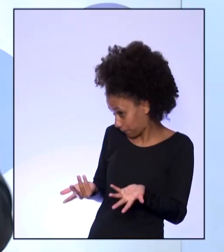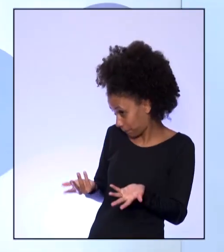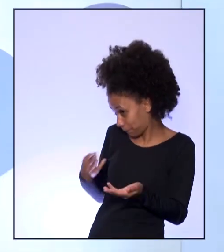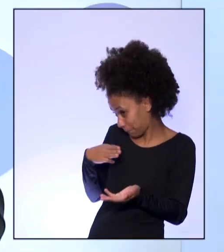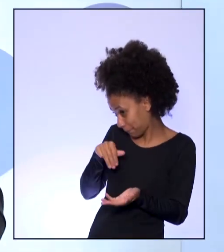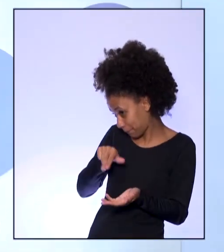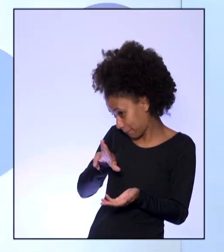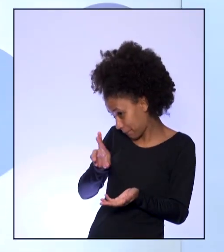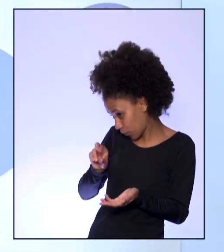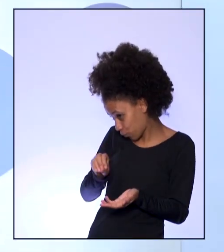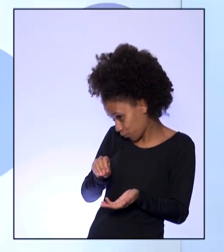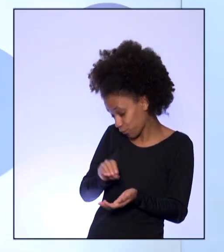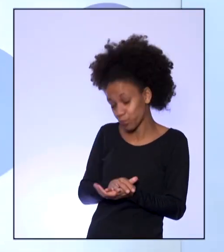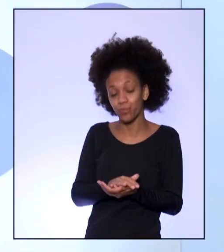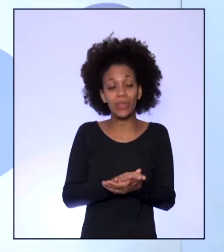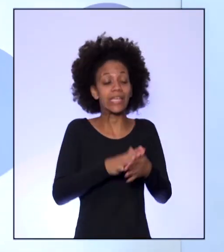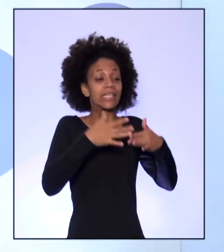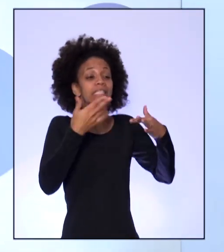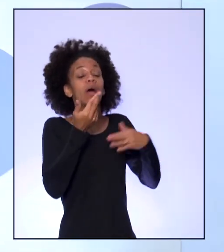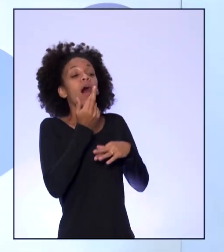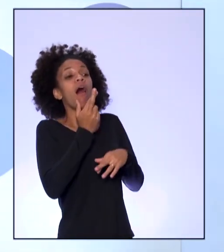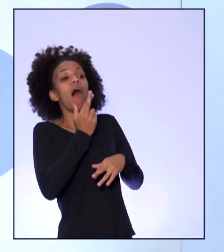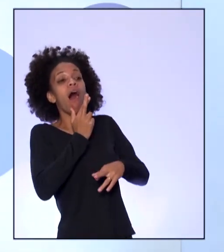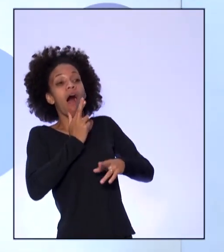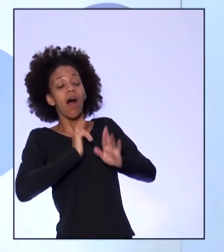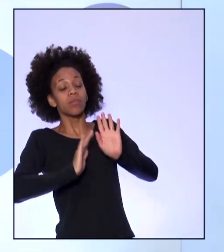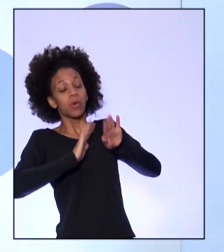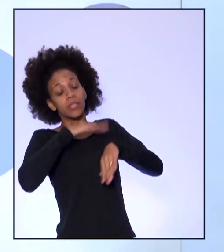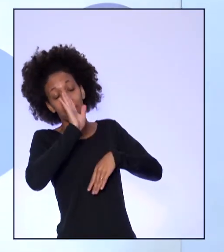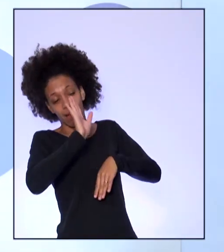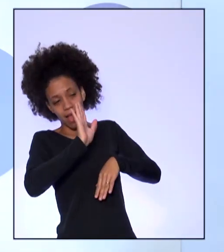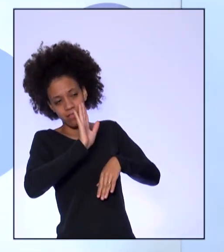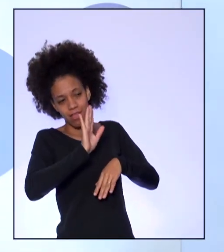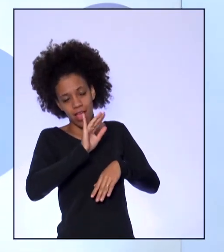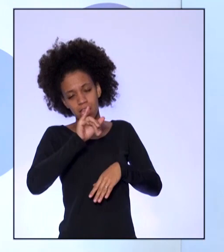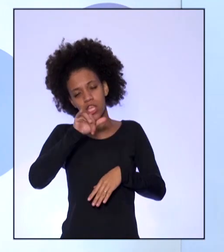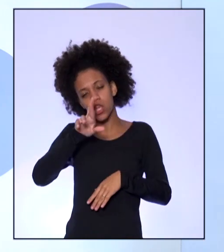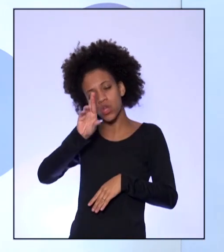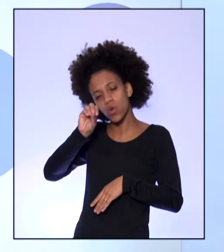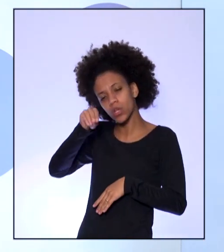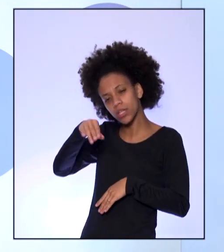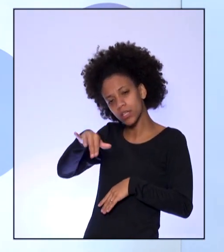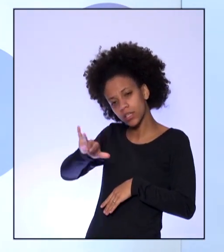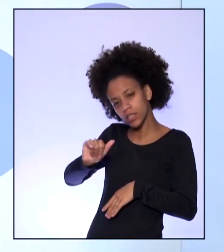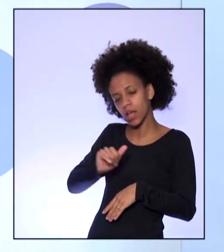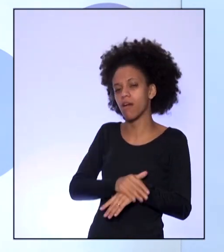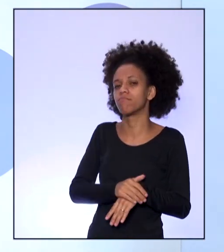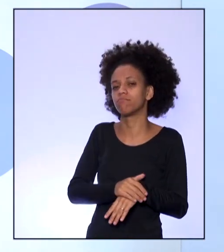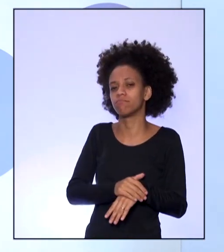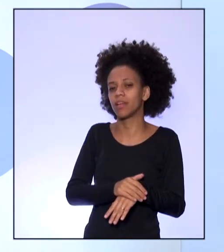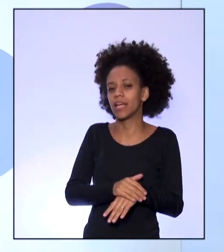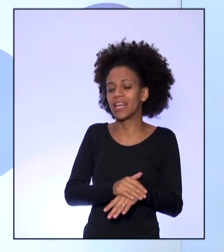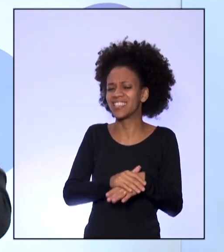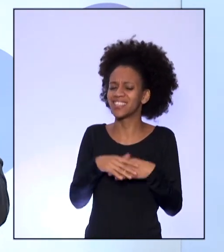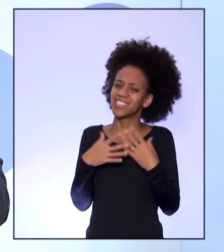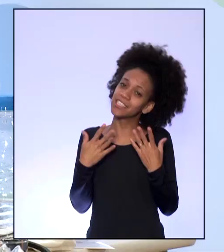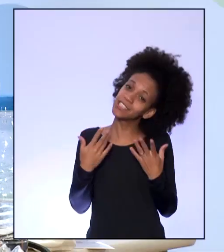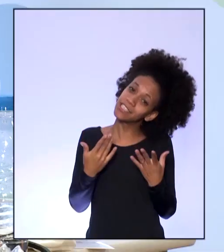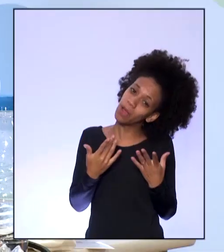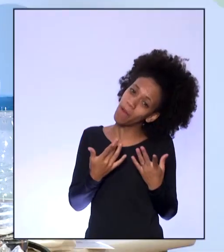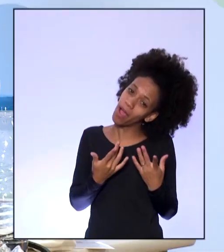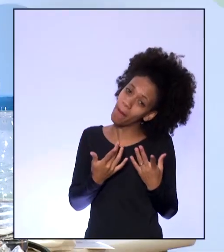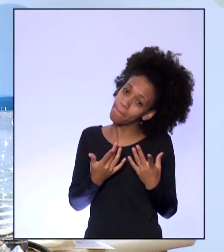aí? então. A Houve resposta que mais apareceu aqui foi ironia, relação entre os três, né? Não, a ironia é a resposta